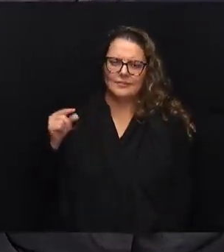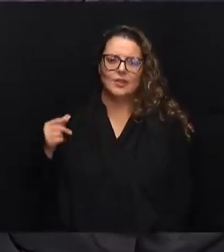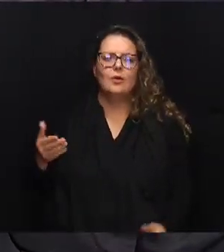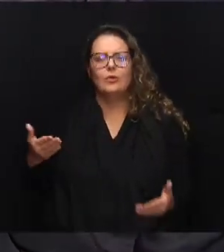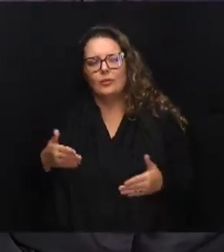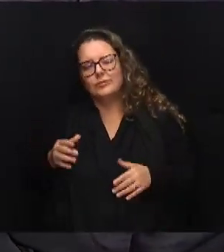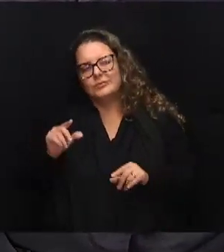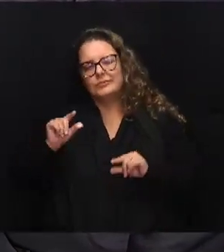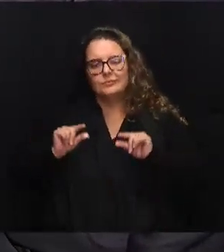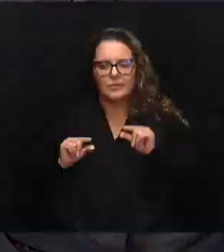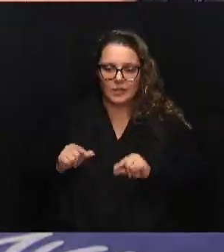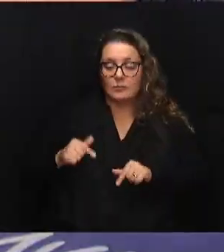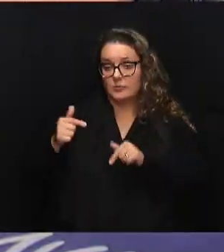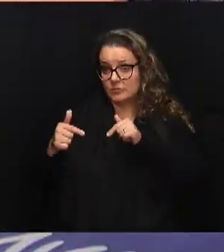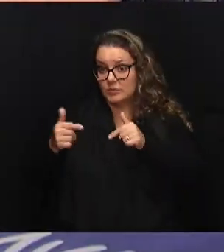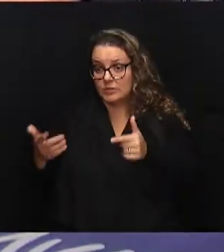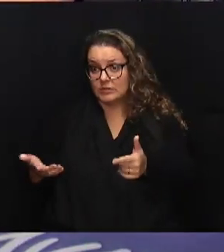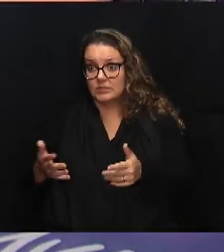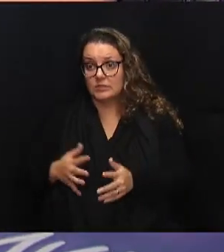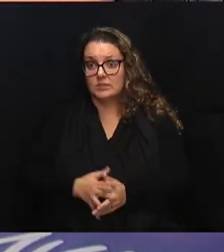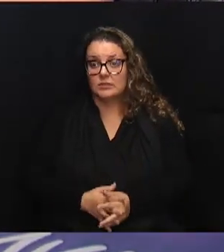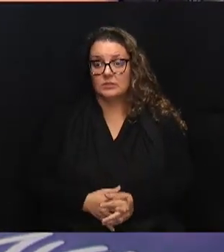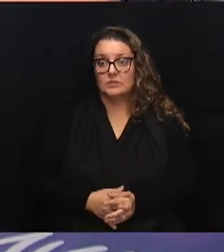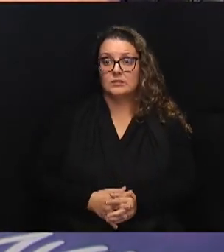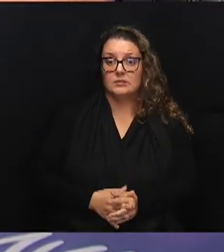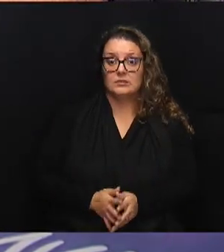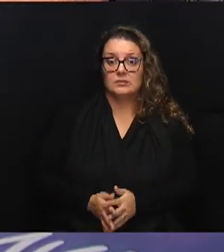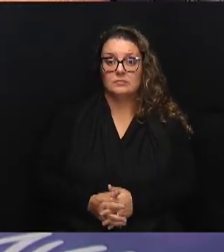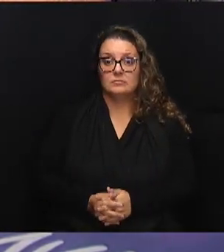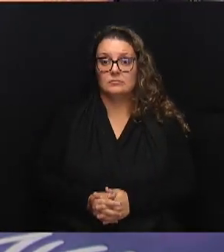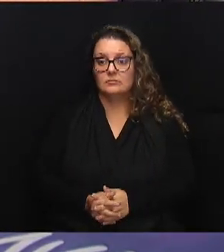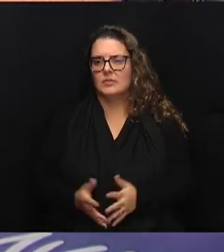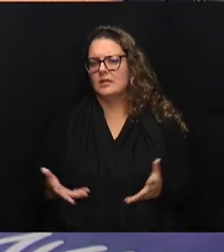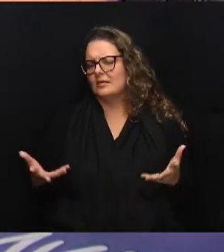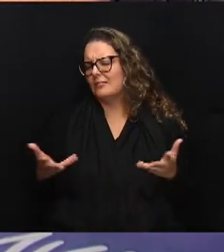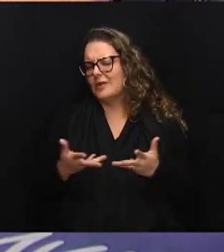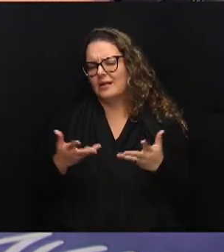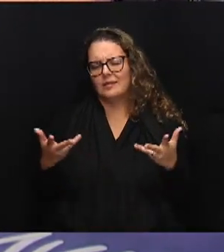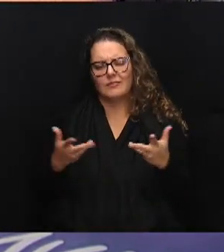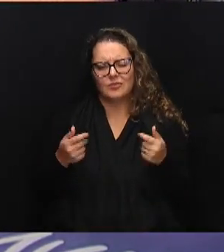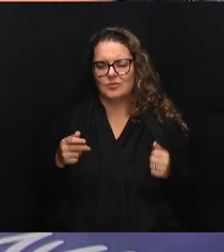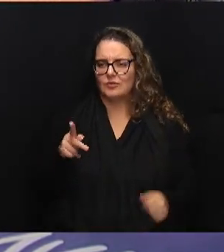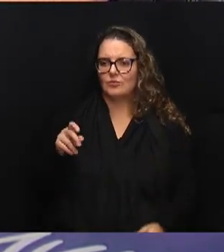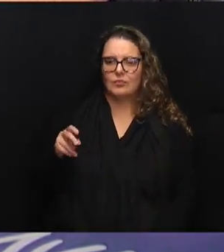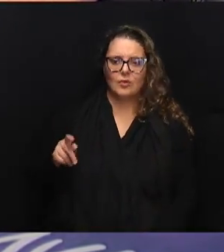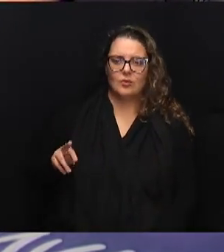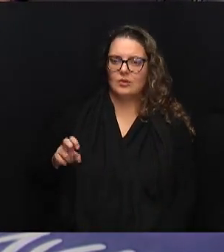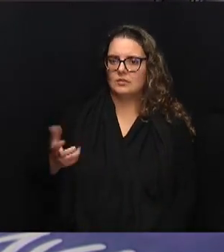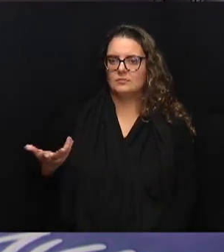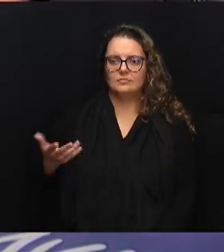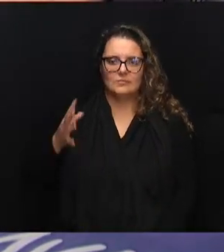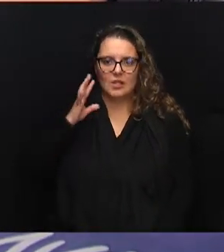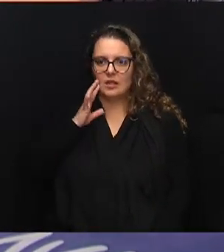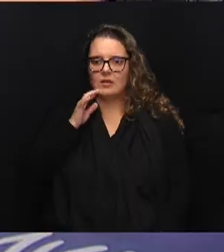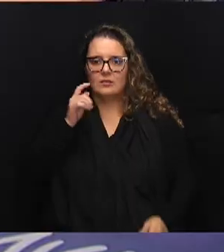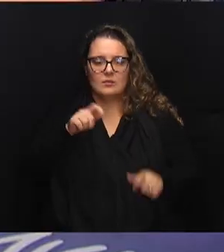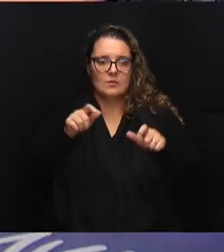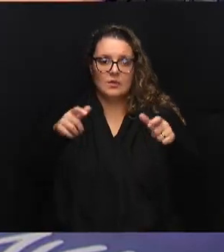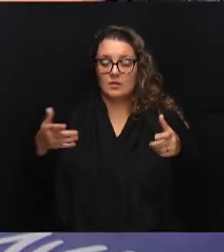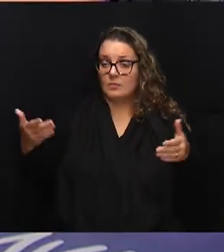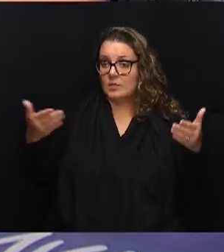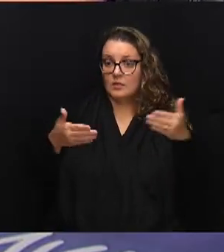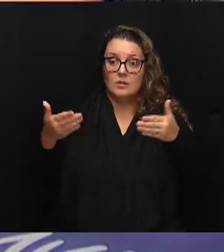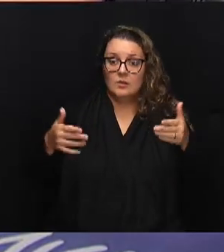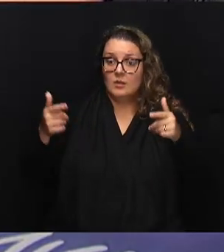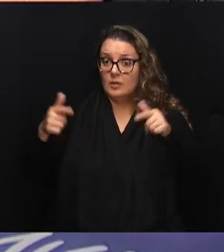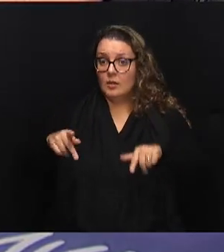menos por estar trabalhando e tal, mas assim, é uma delícia trabalhar com poker, é muito legal trabalhar com o pessoal que frequenta o ambiente